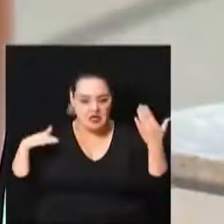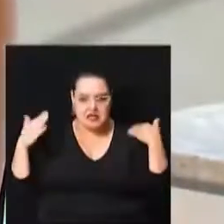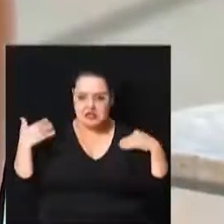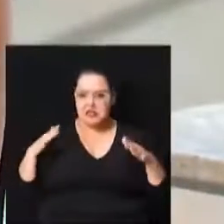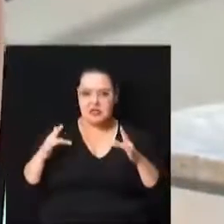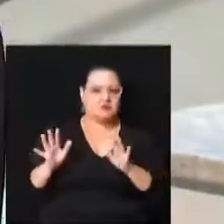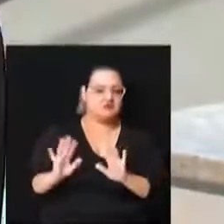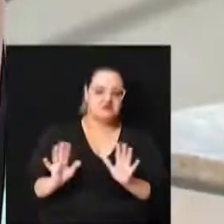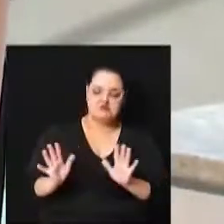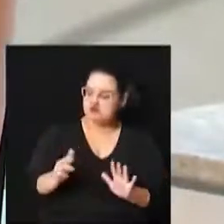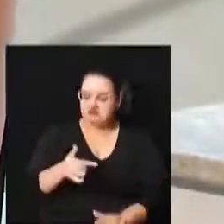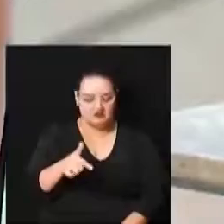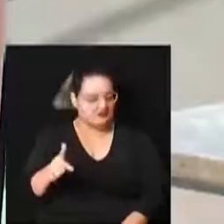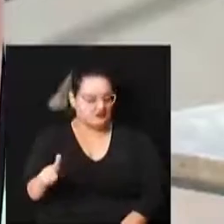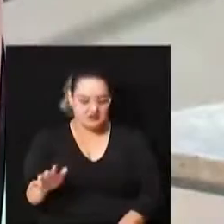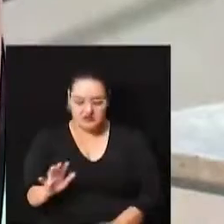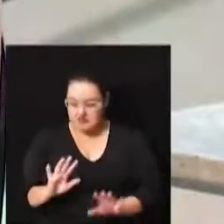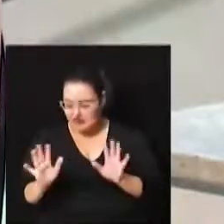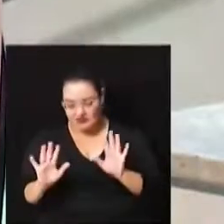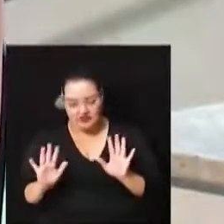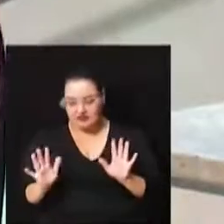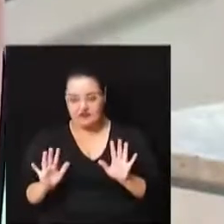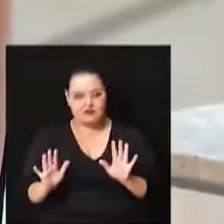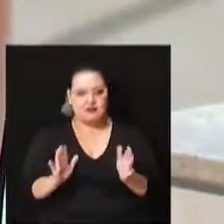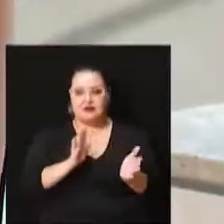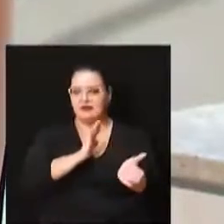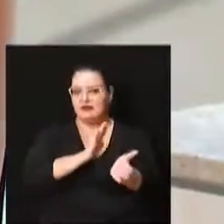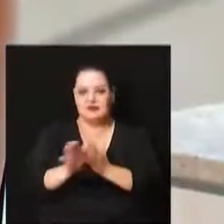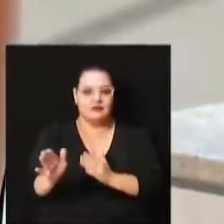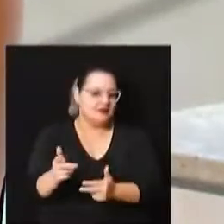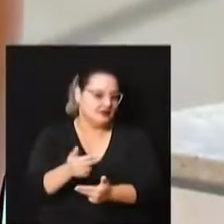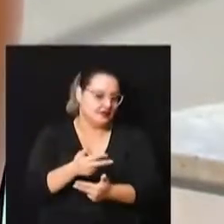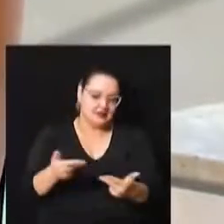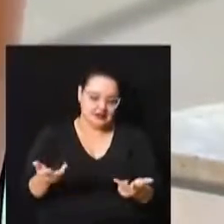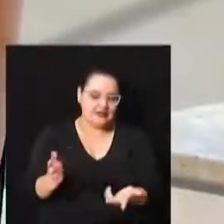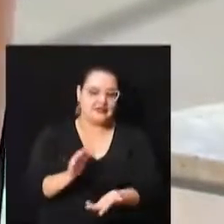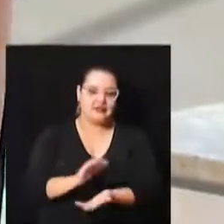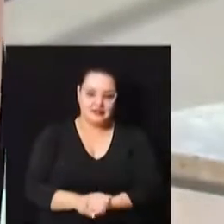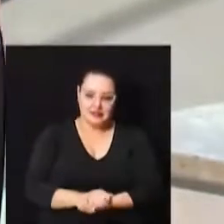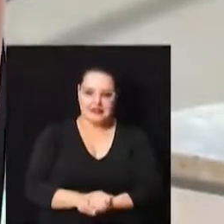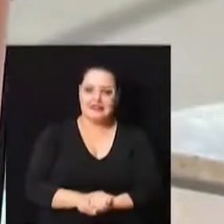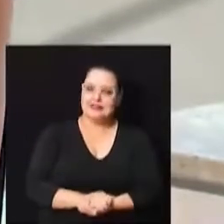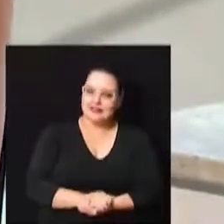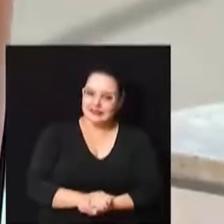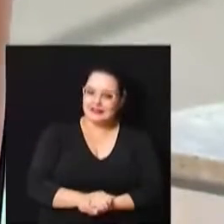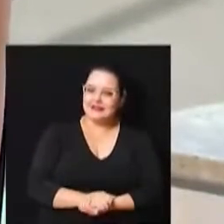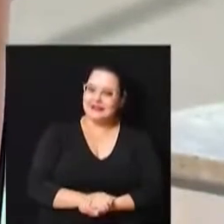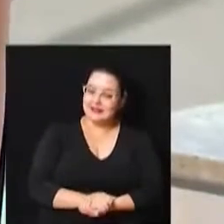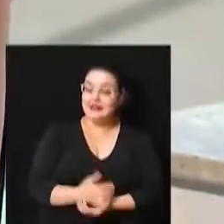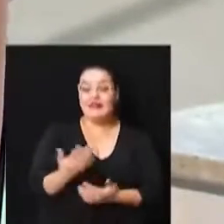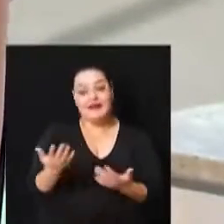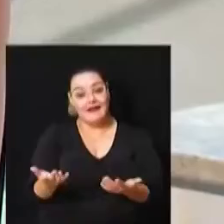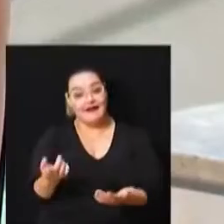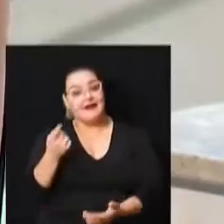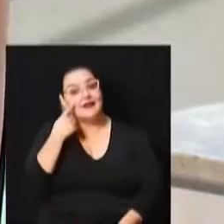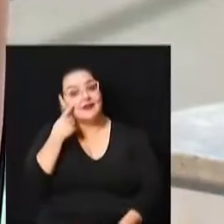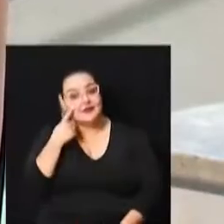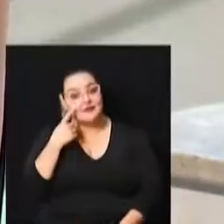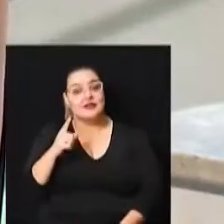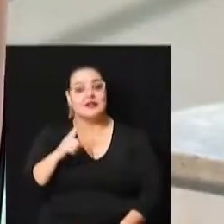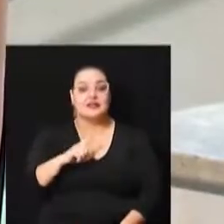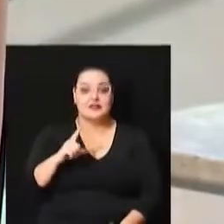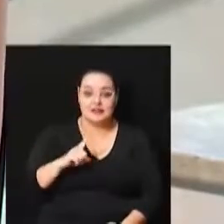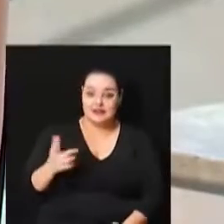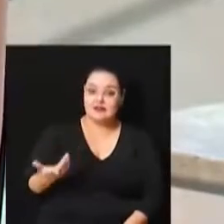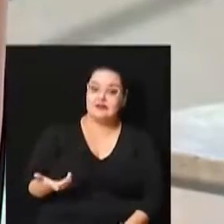Não namorar, tinha. nem pensar. Nem pensar, fugia disso. Mas tá vendo, gente? Teve um retorno.